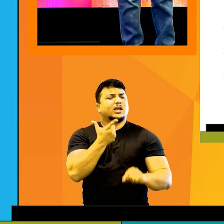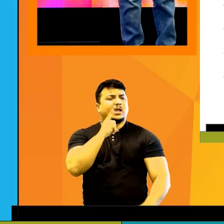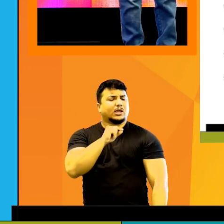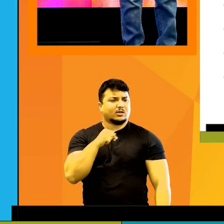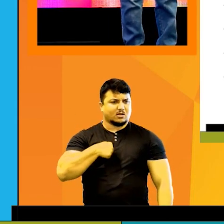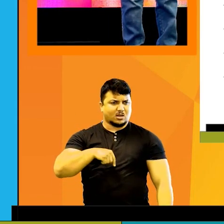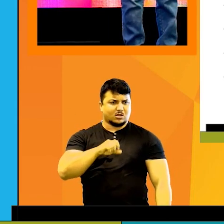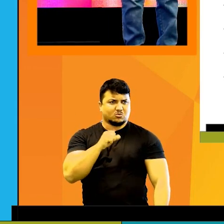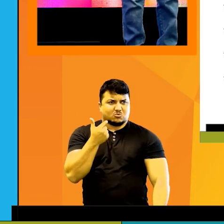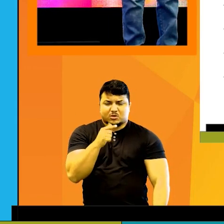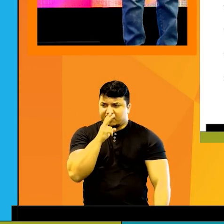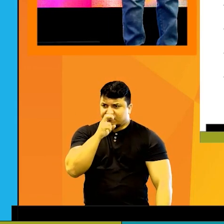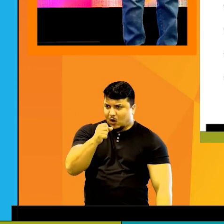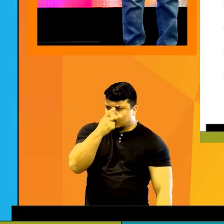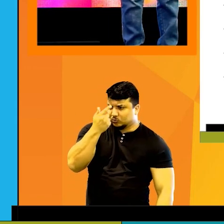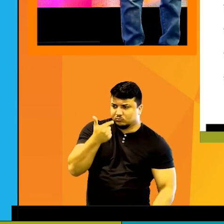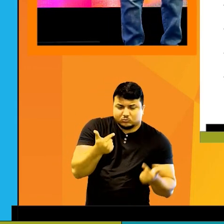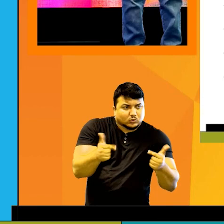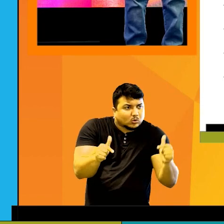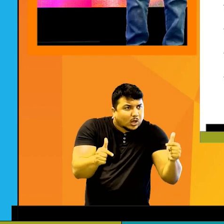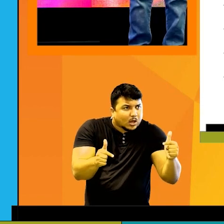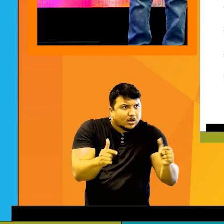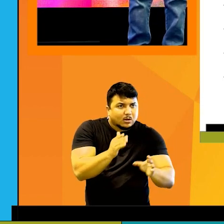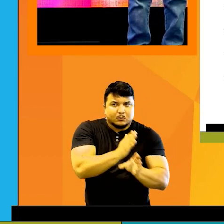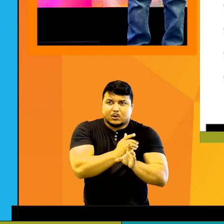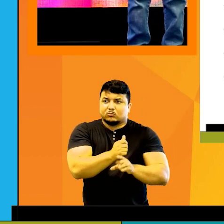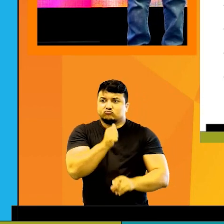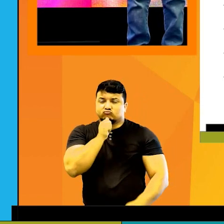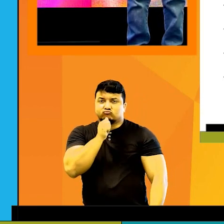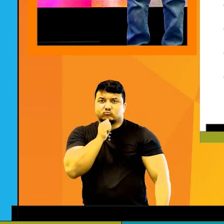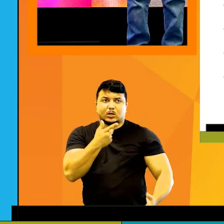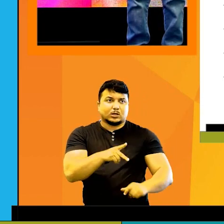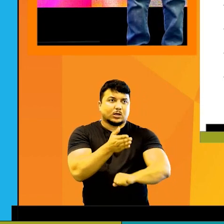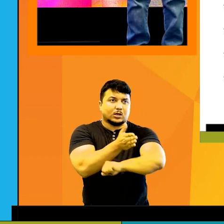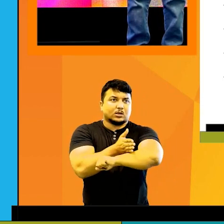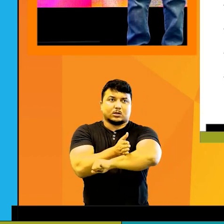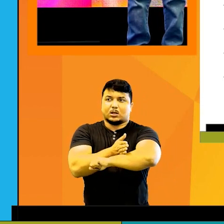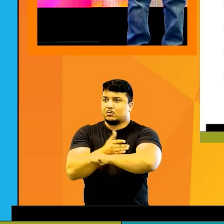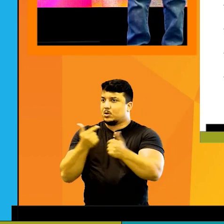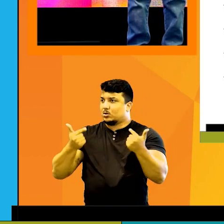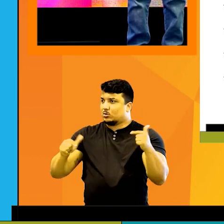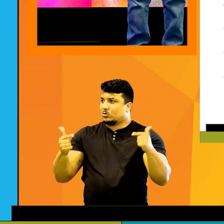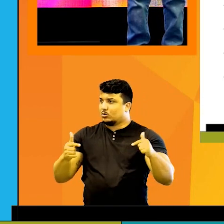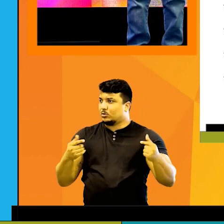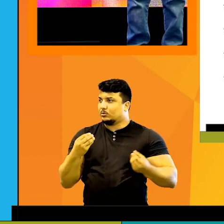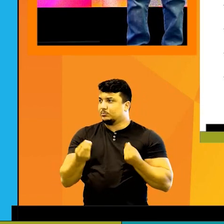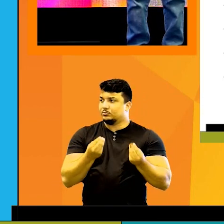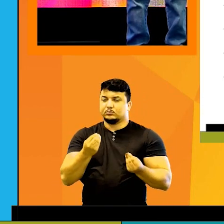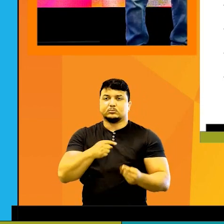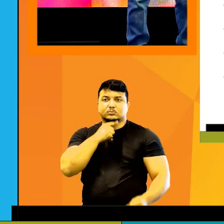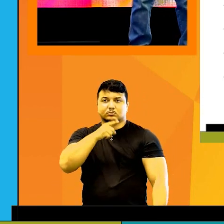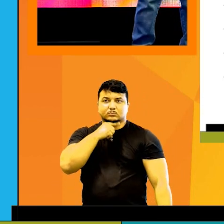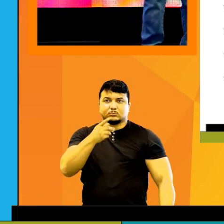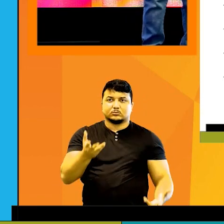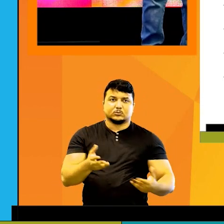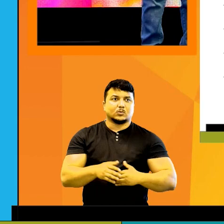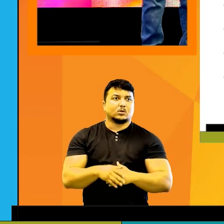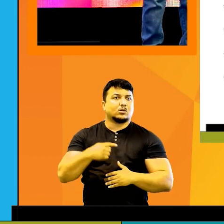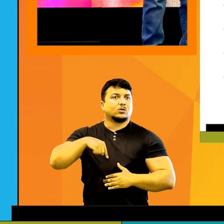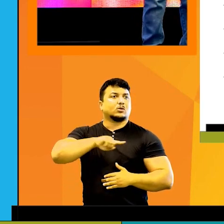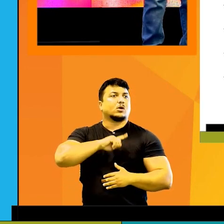ficar sem herói? Porque nós não tivemos Idade Média, não podemos ter um cavaleiro medieval. E vamos ficar sem